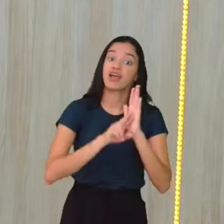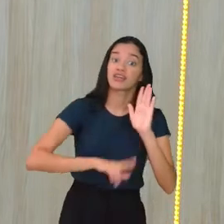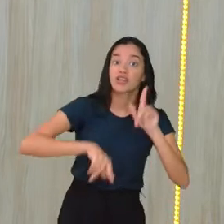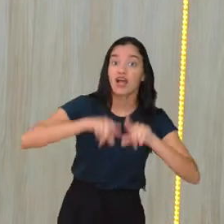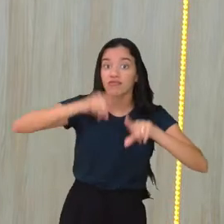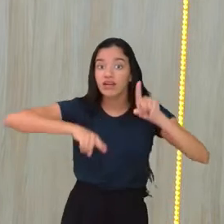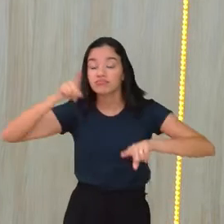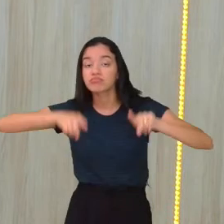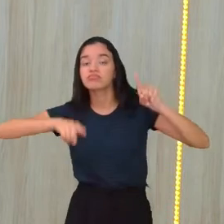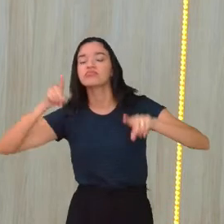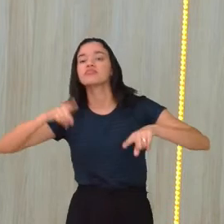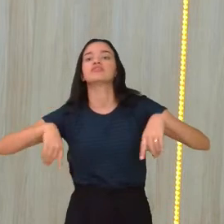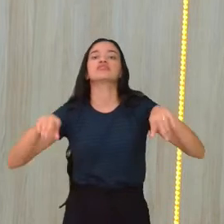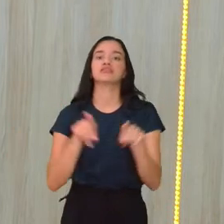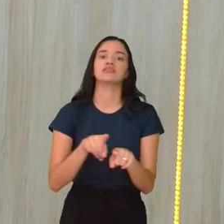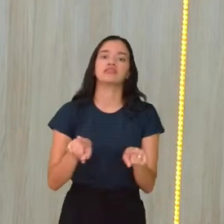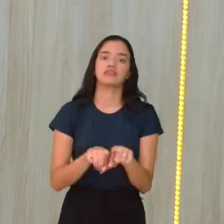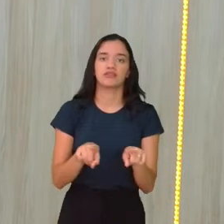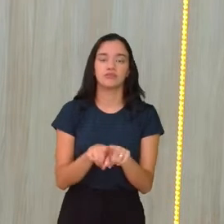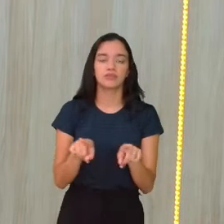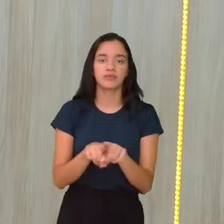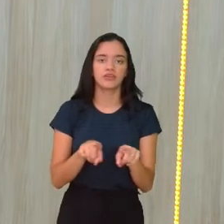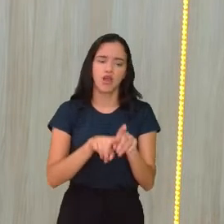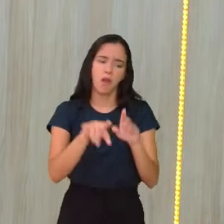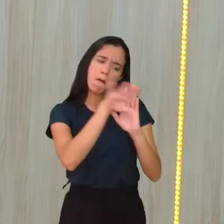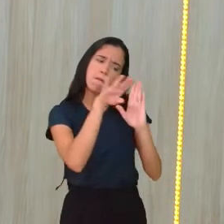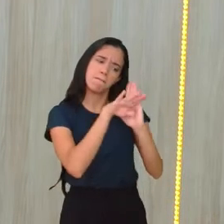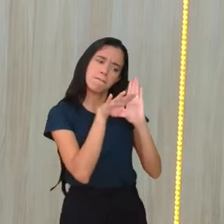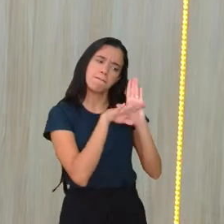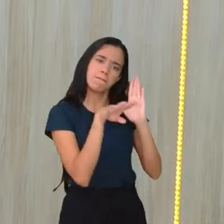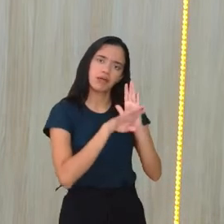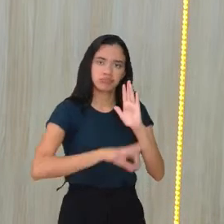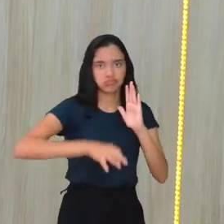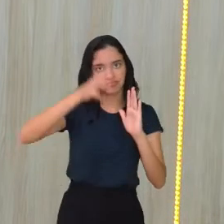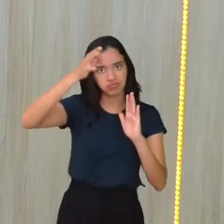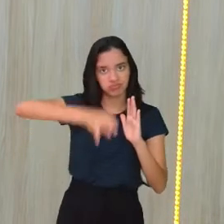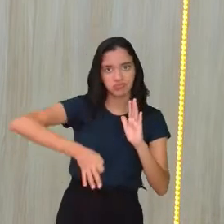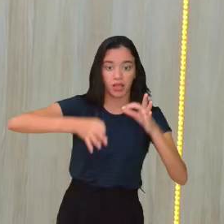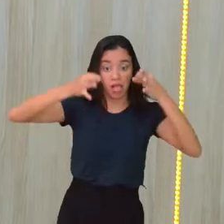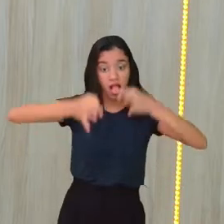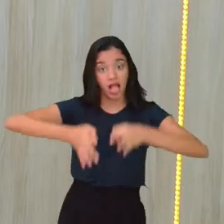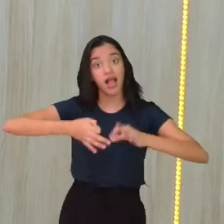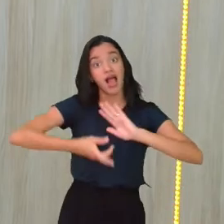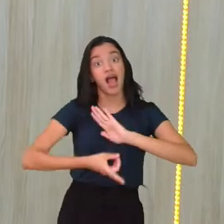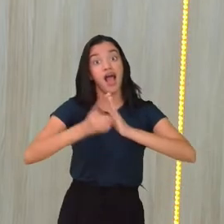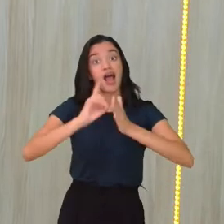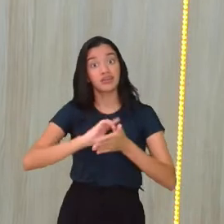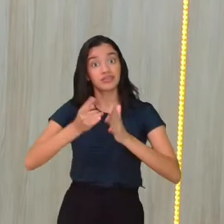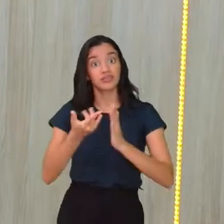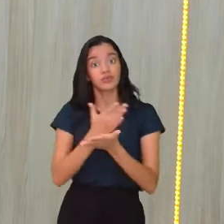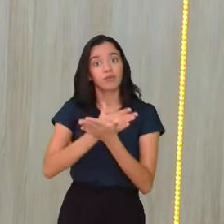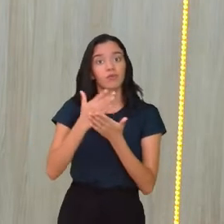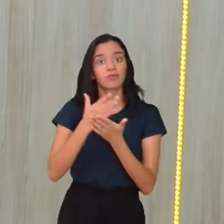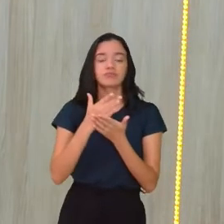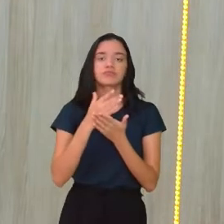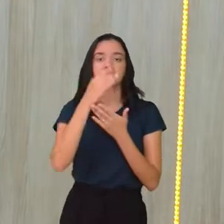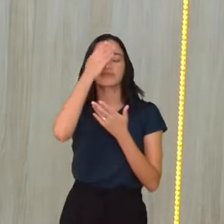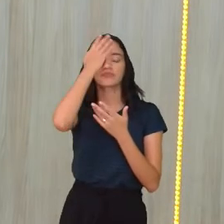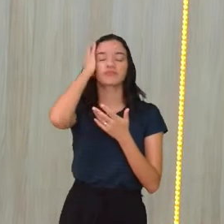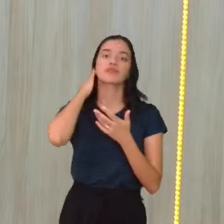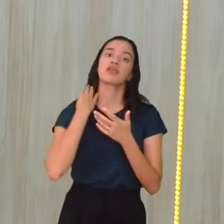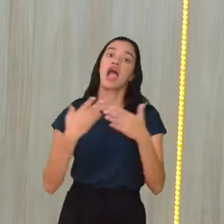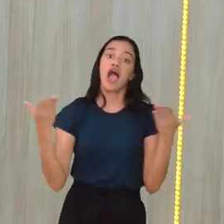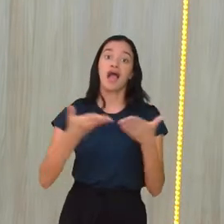variadas, né? E que são ali combinadas, acertadas antes de começar. Já